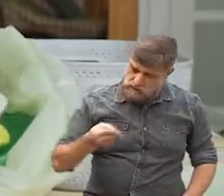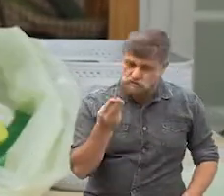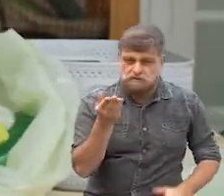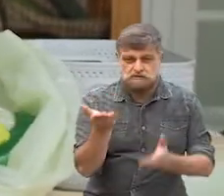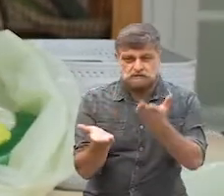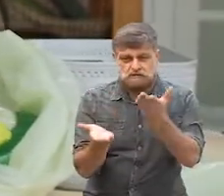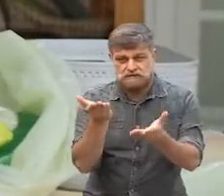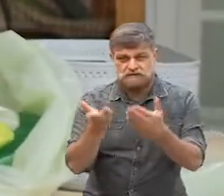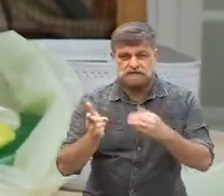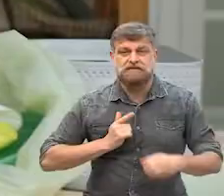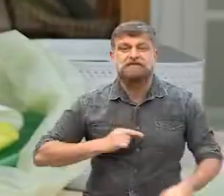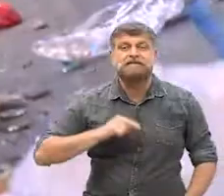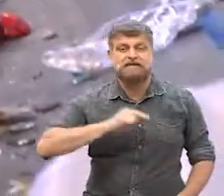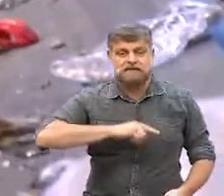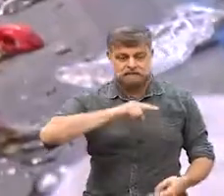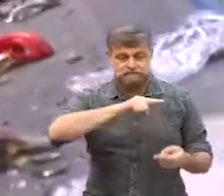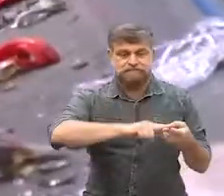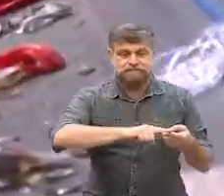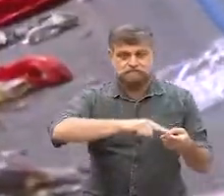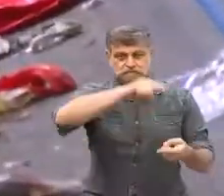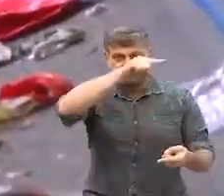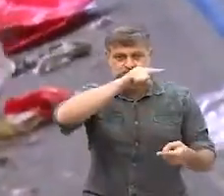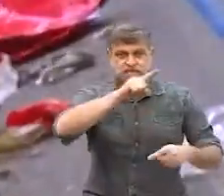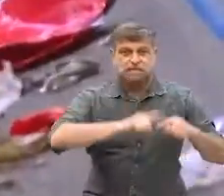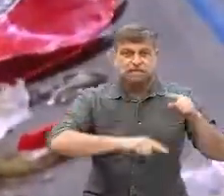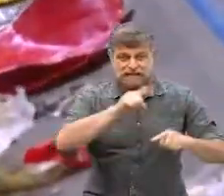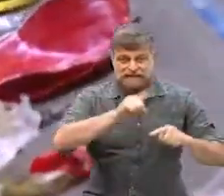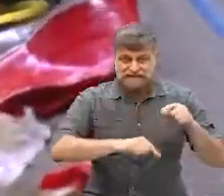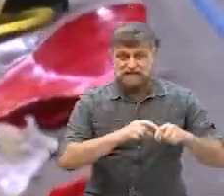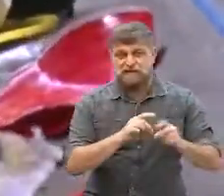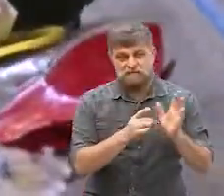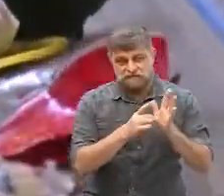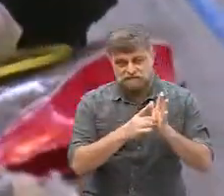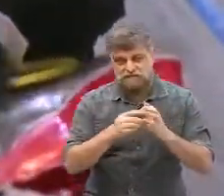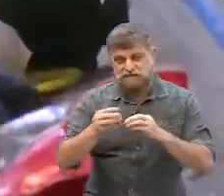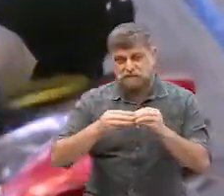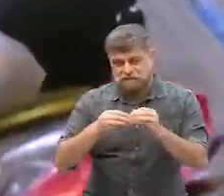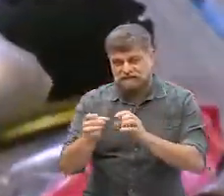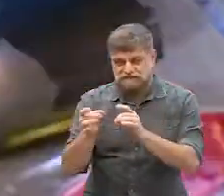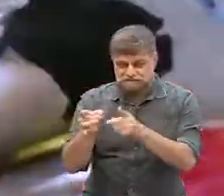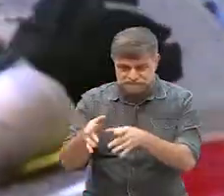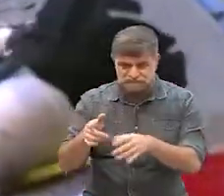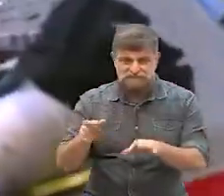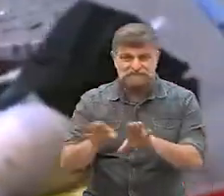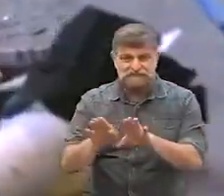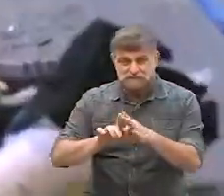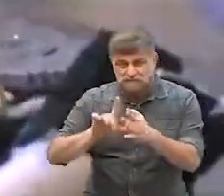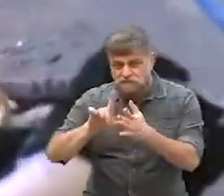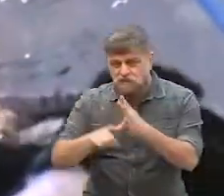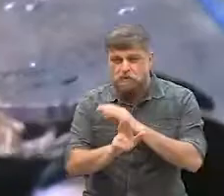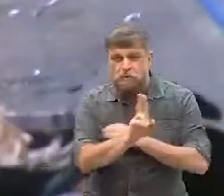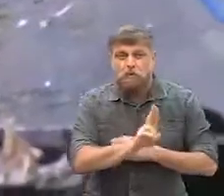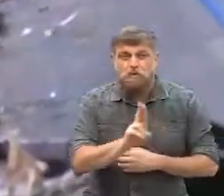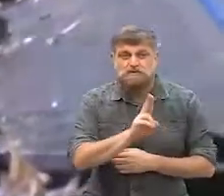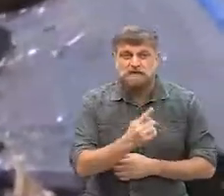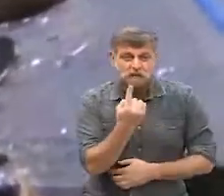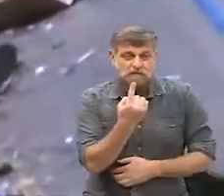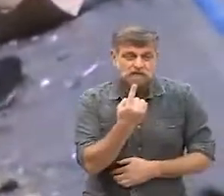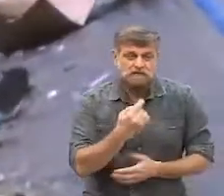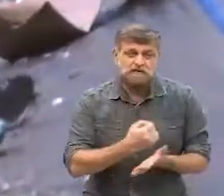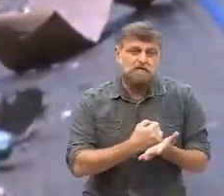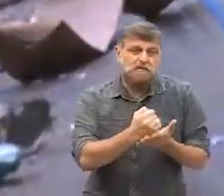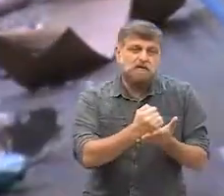composto por embalagens. Cerca de 80% delas são descartadas após usadas apenas uma